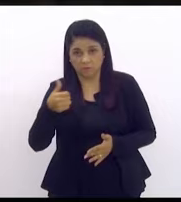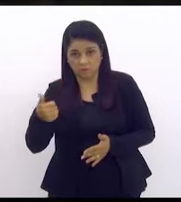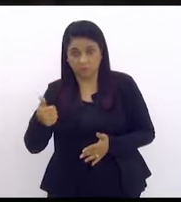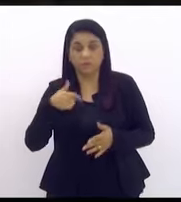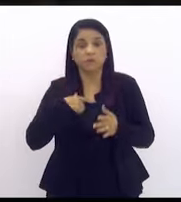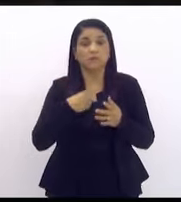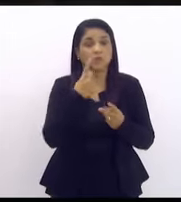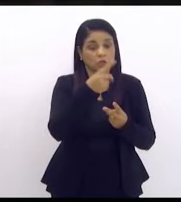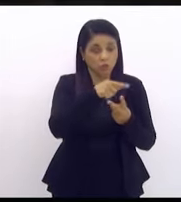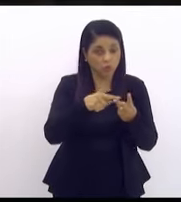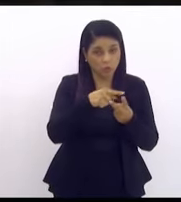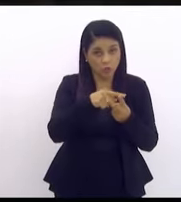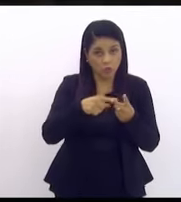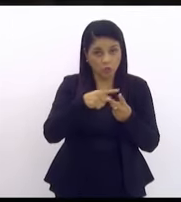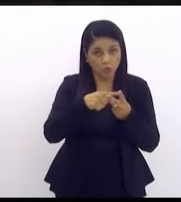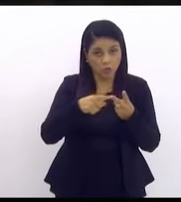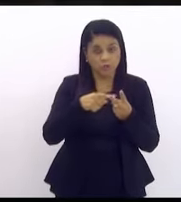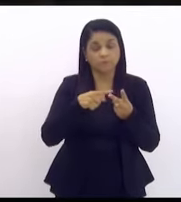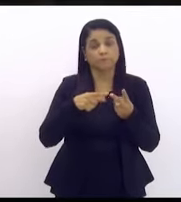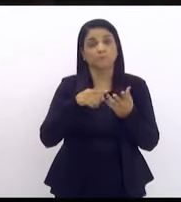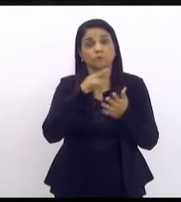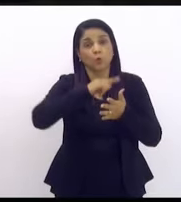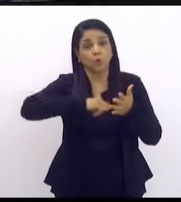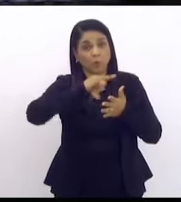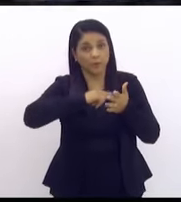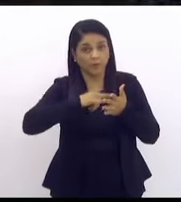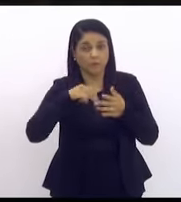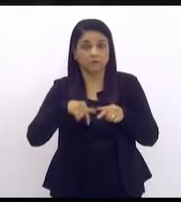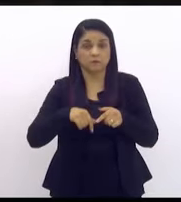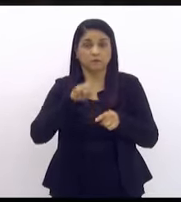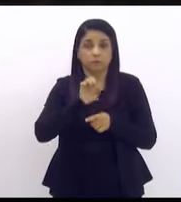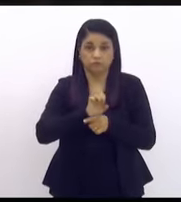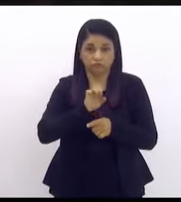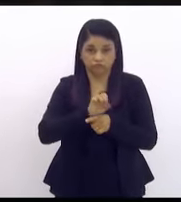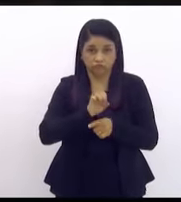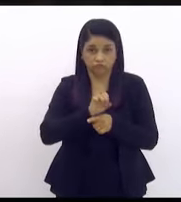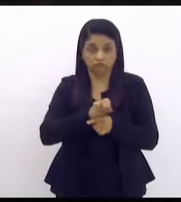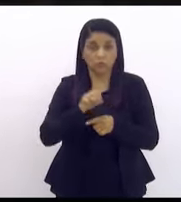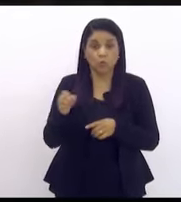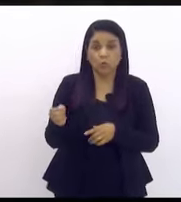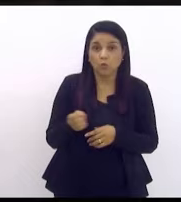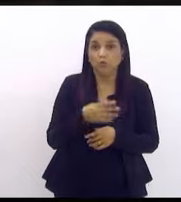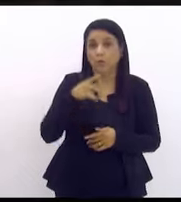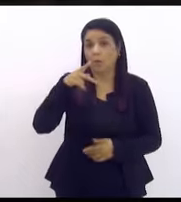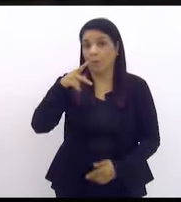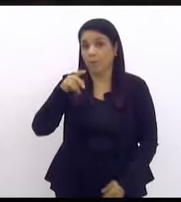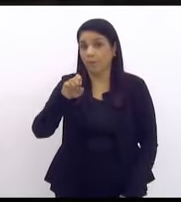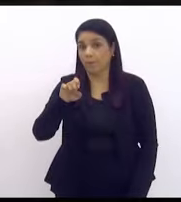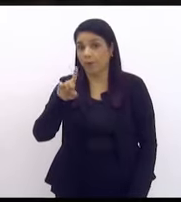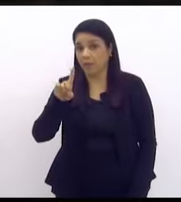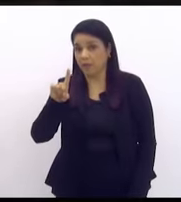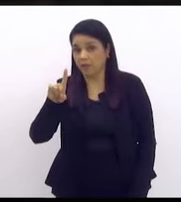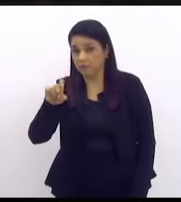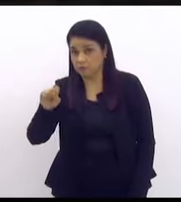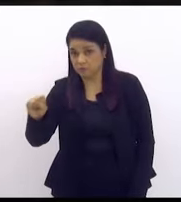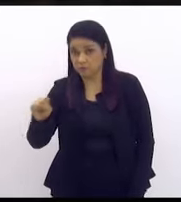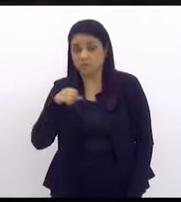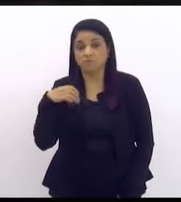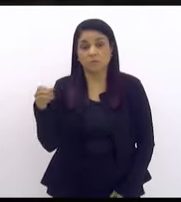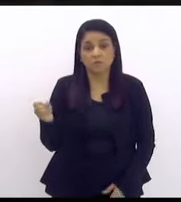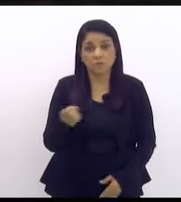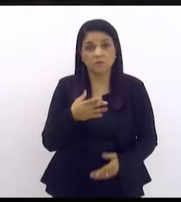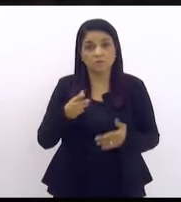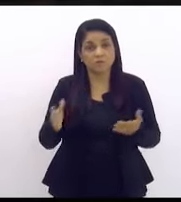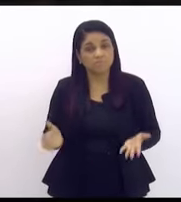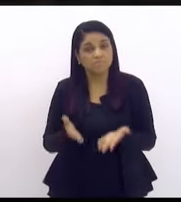do Estado, exatamente. Mas a novidade é o PEDS, que é uma iniciativa da